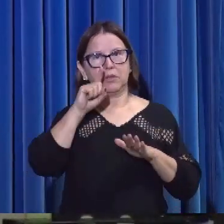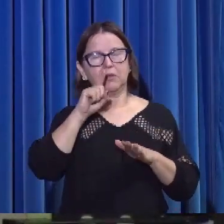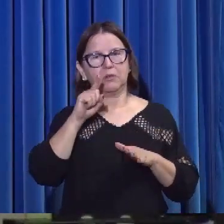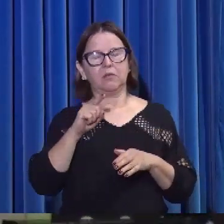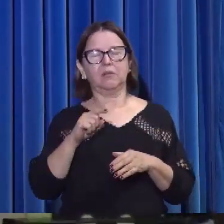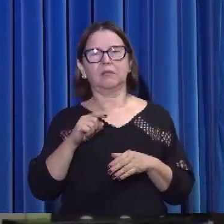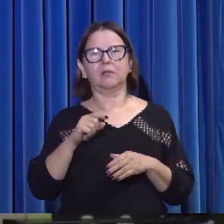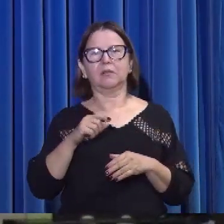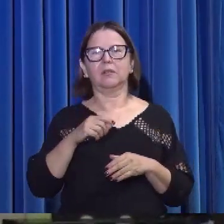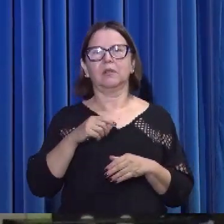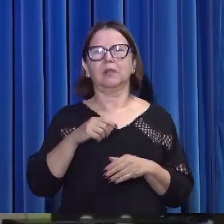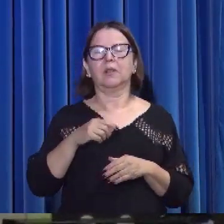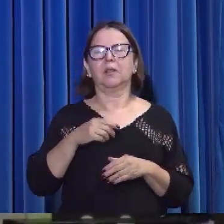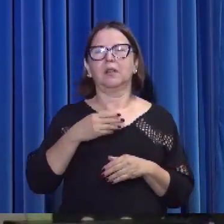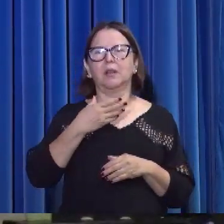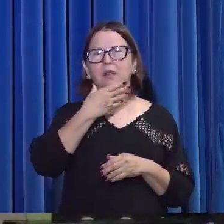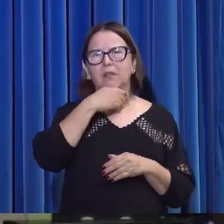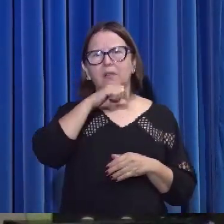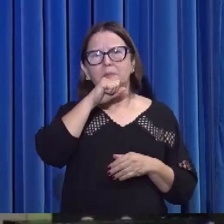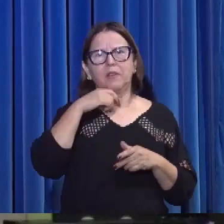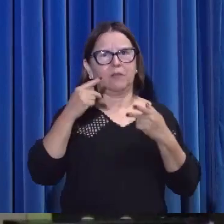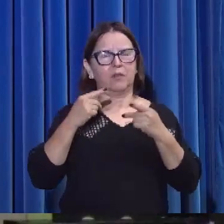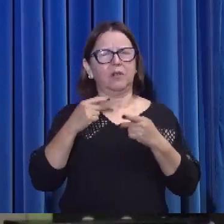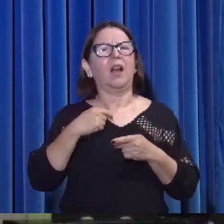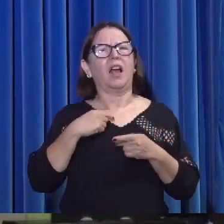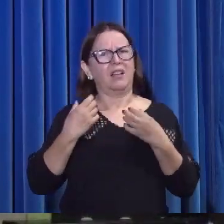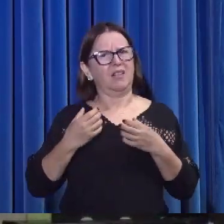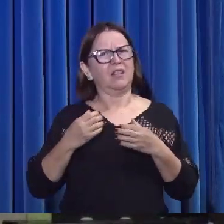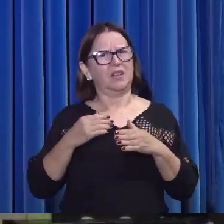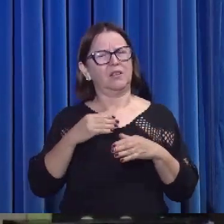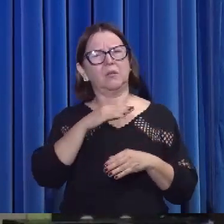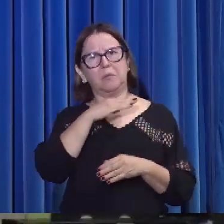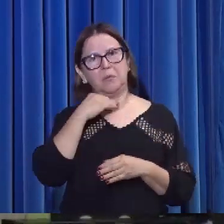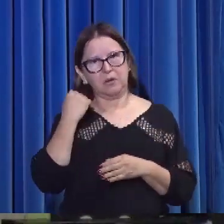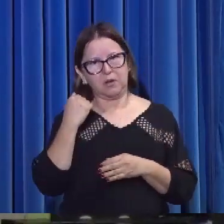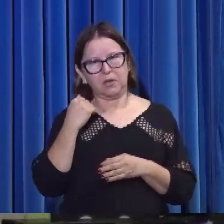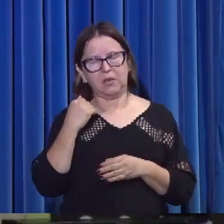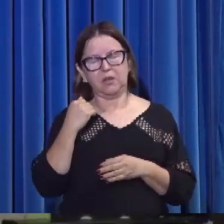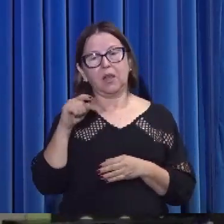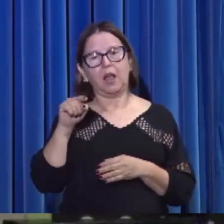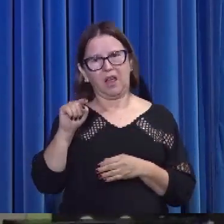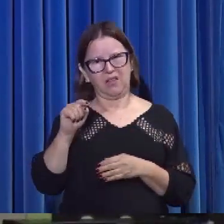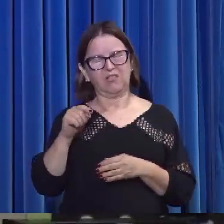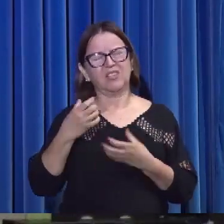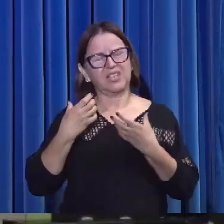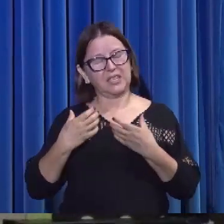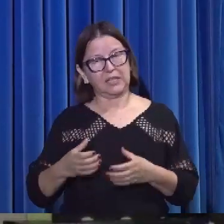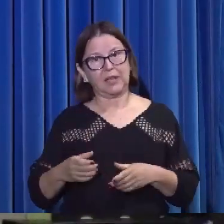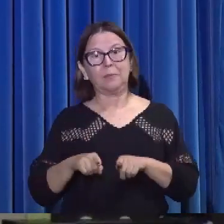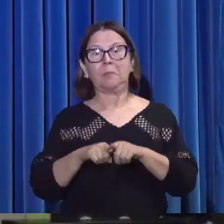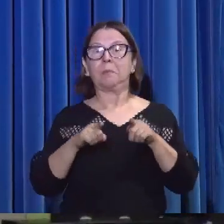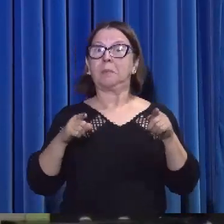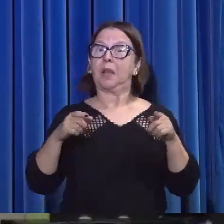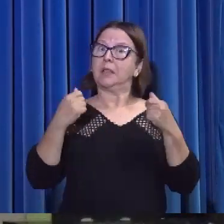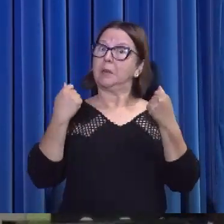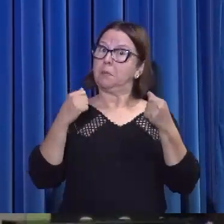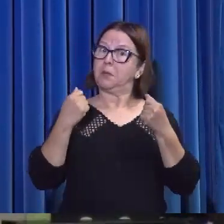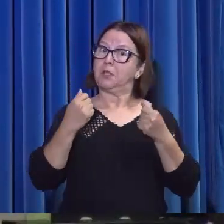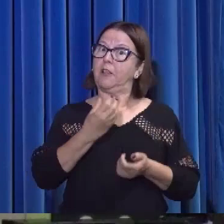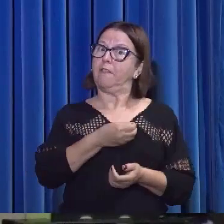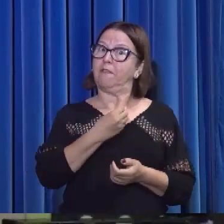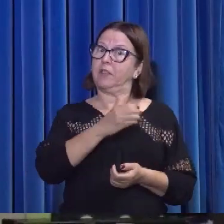morrer mesmo, eu quero ir embora. Tá bom, o senhor está cansado, o senhor quer morrer, mas o senhor precisa da vida de Cristo,